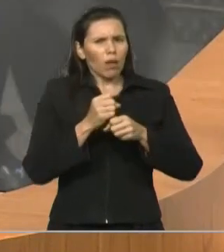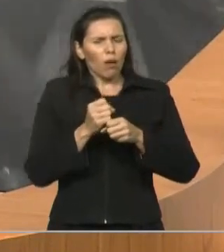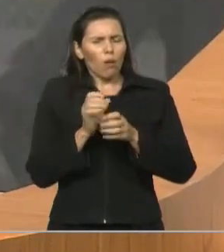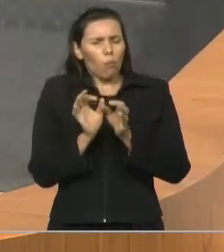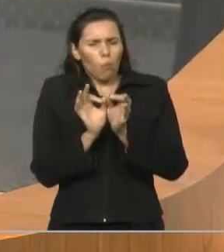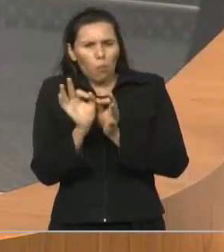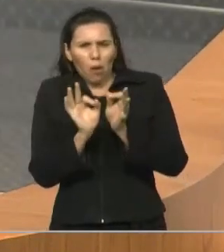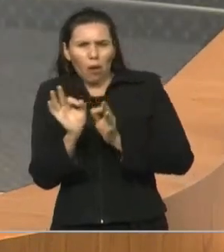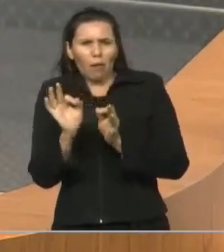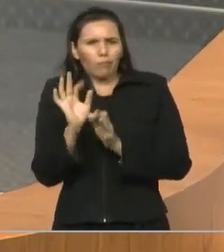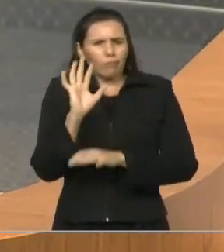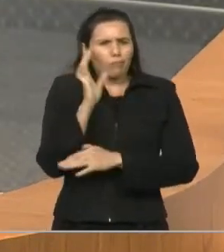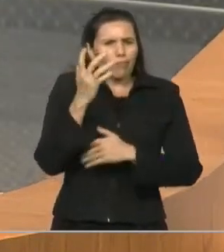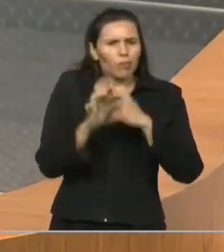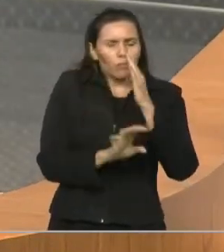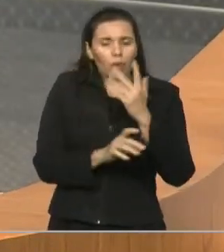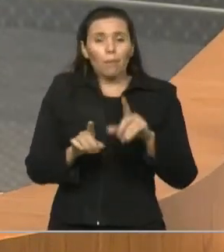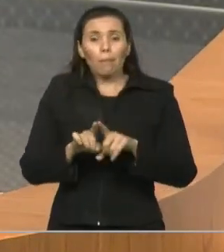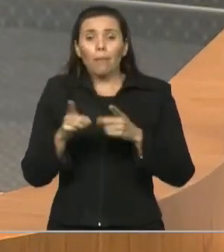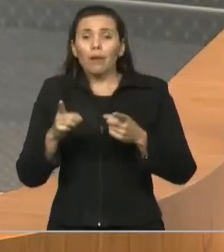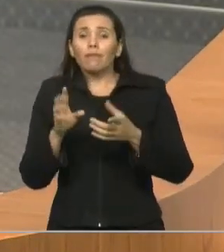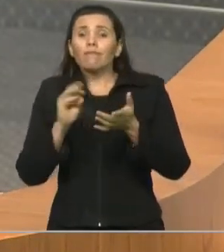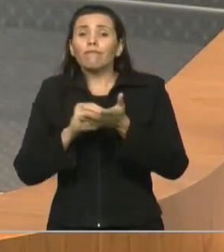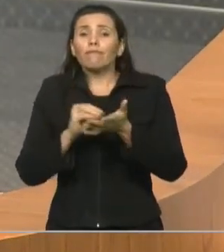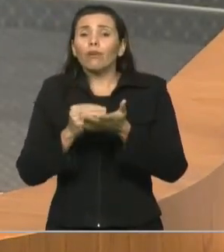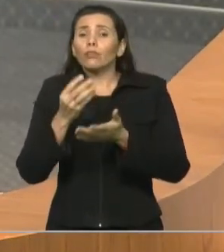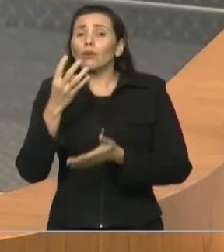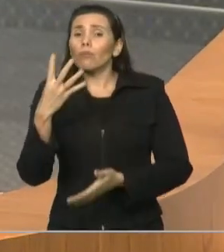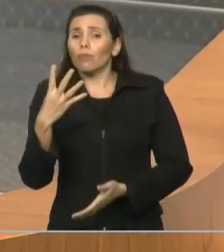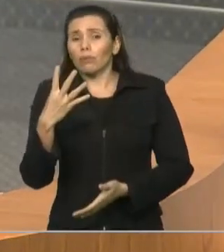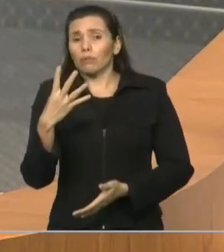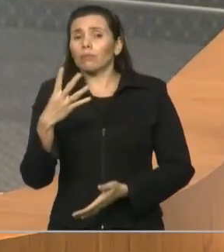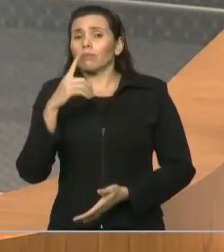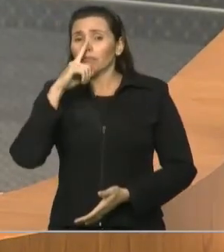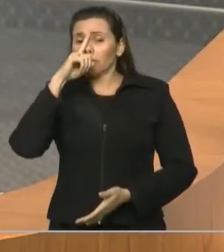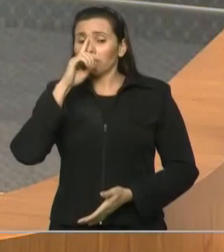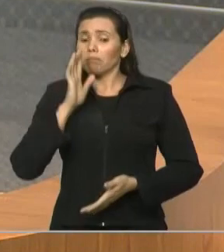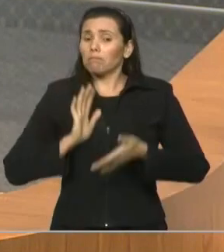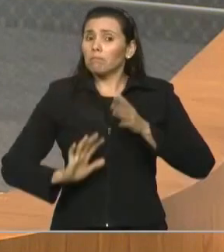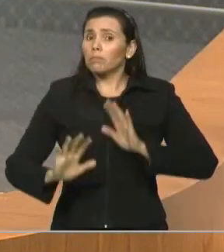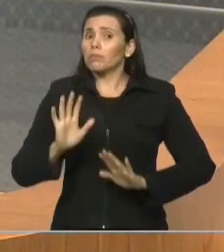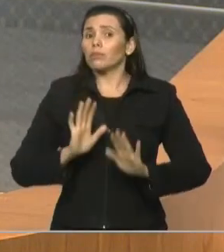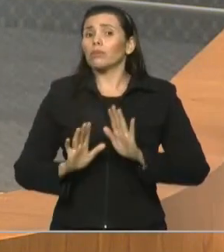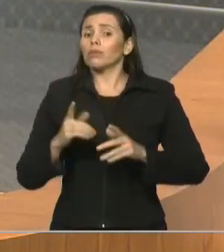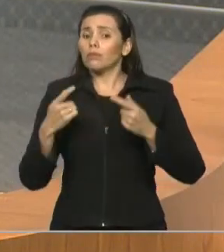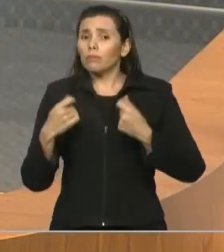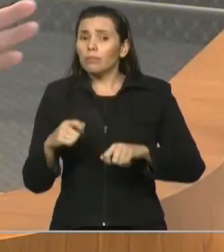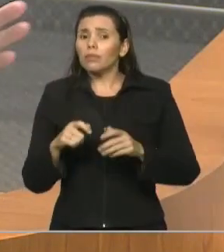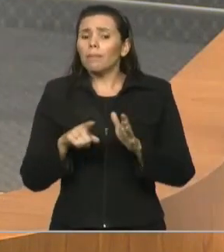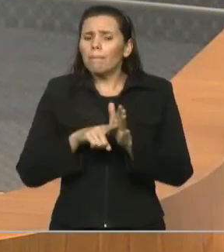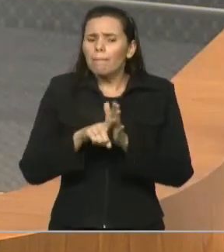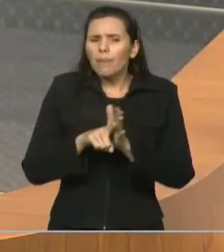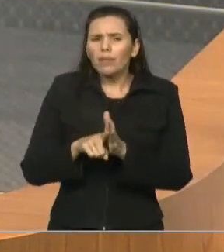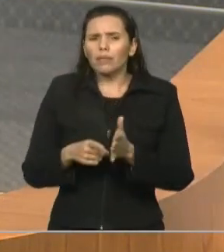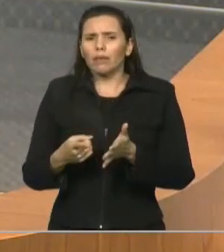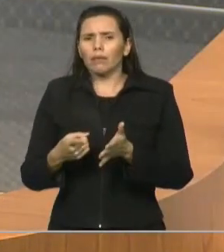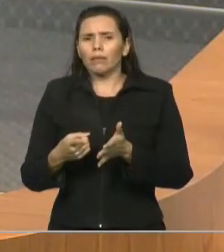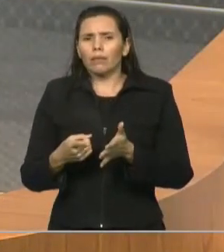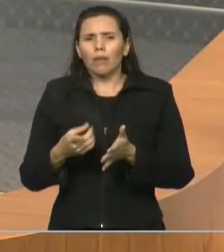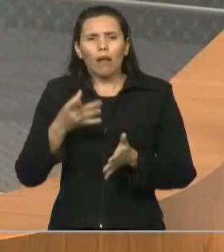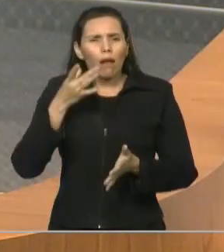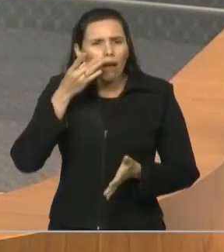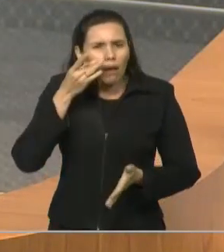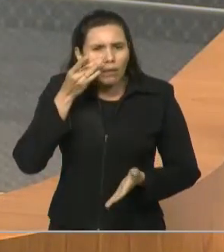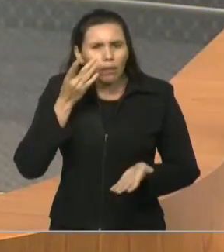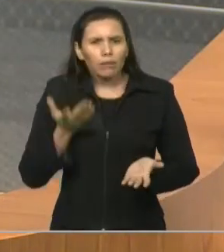vegetação. Mas ainda restam 4 em alto risco, sujeita a exame. Até aí tudo bem.